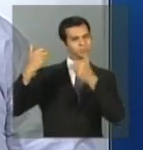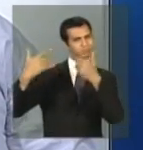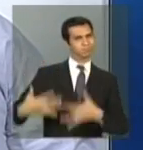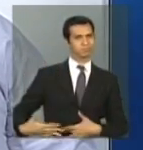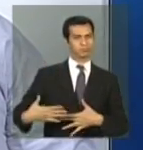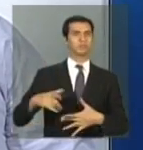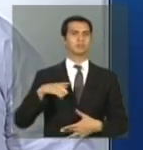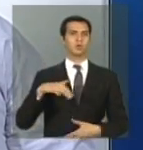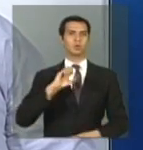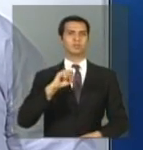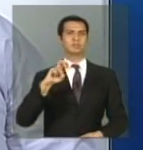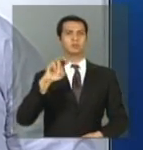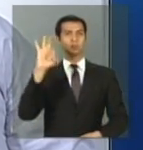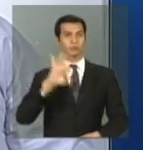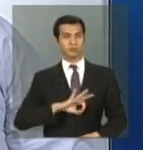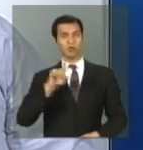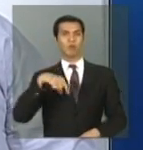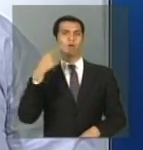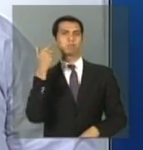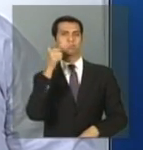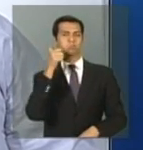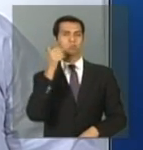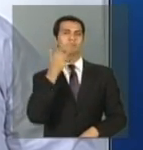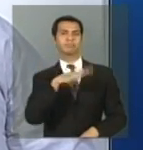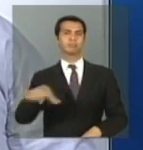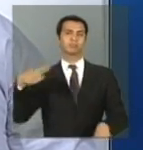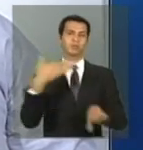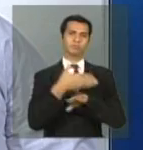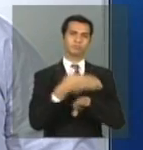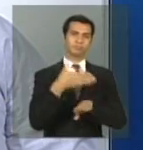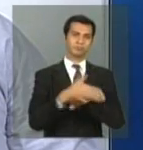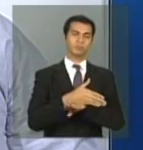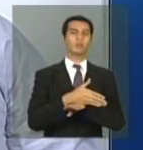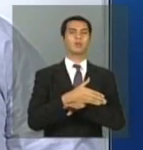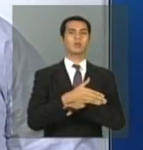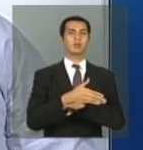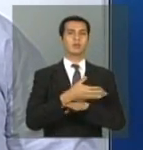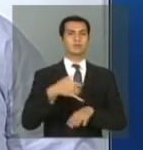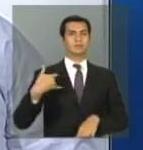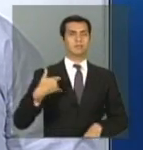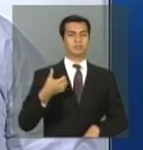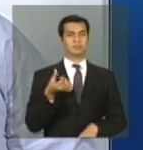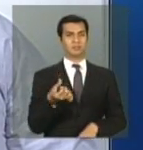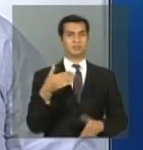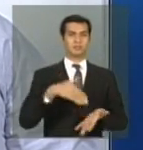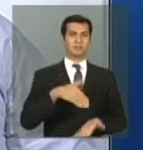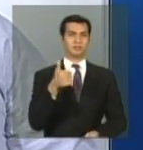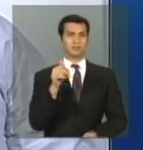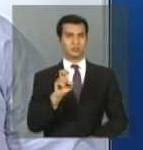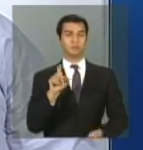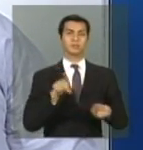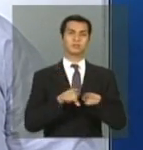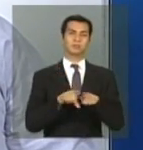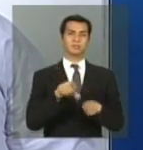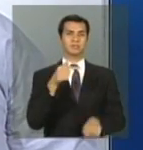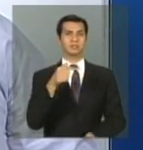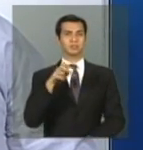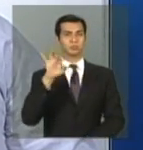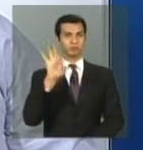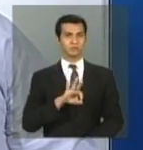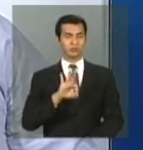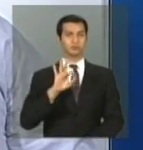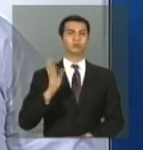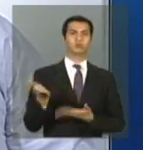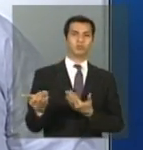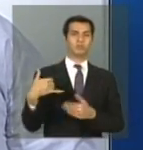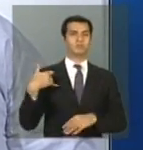de 85% para as crianças e adolescentes de 6 a 15 e 75% para os jovens de 16 a 17. Então, eles coletam esses